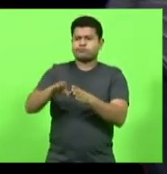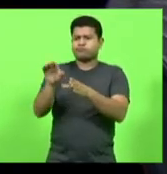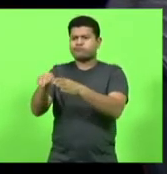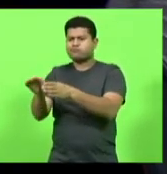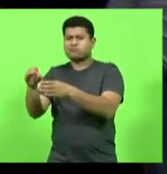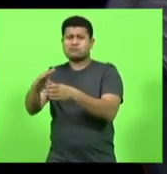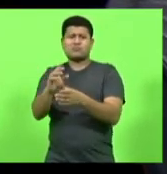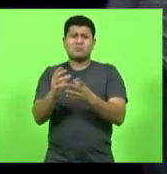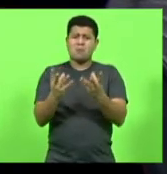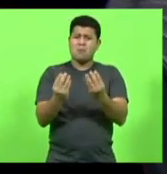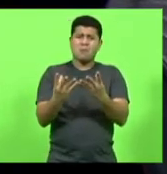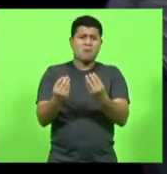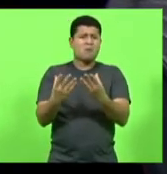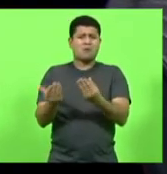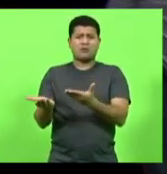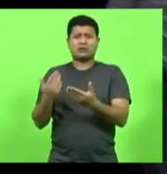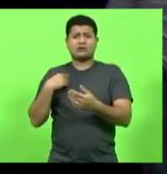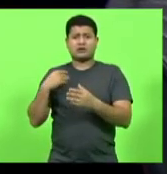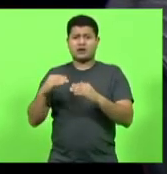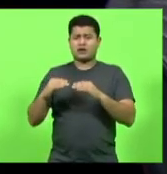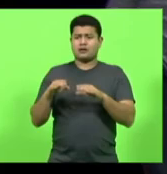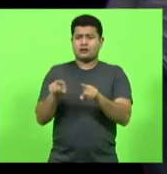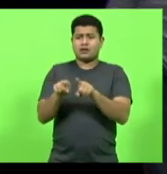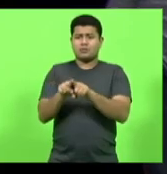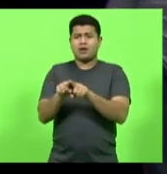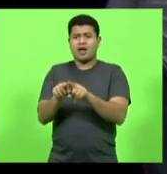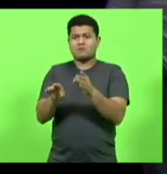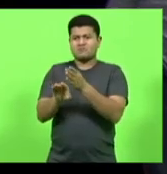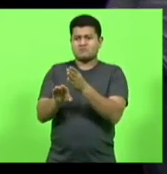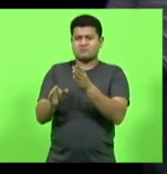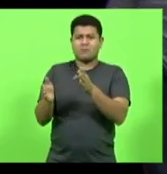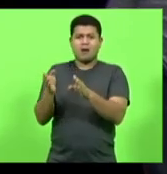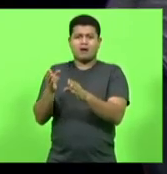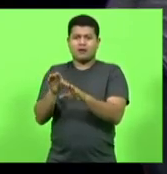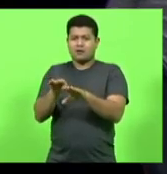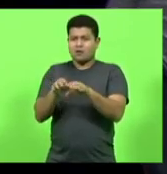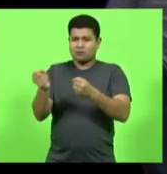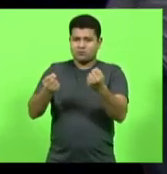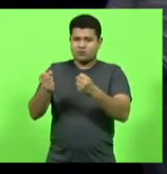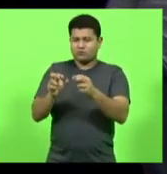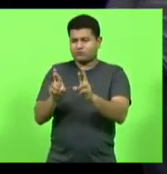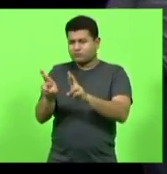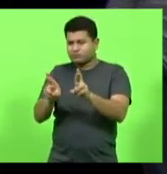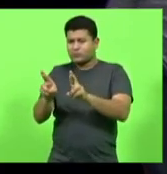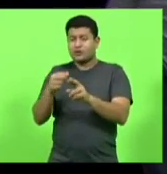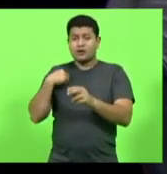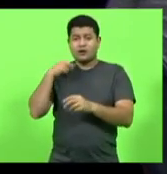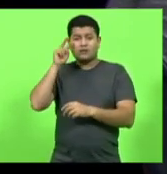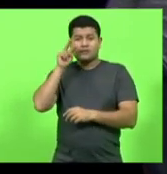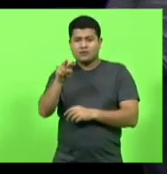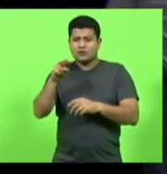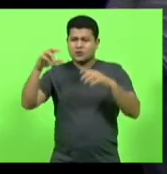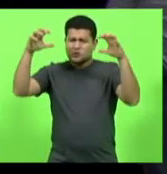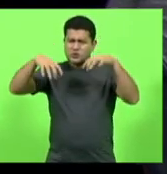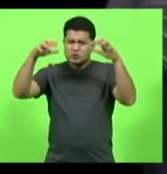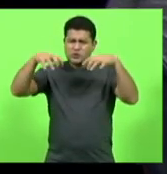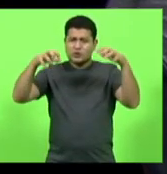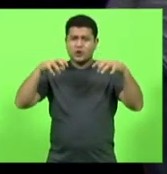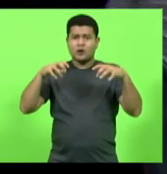outro. Não tem acostamento. Dia de chuva, neblina, à